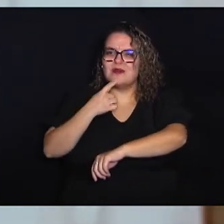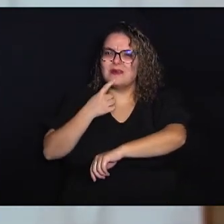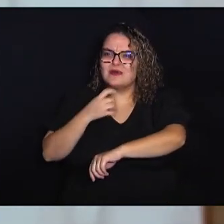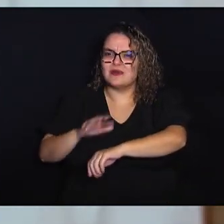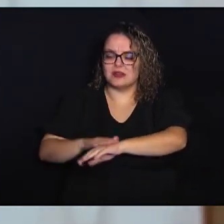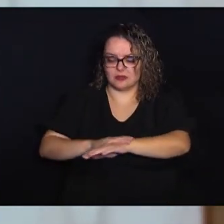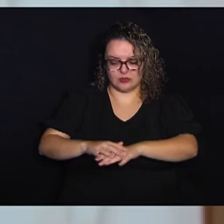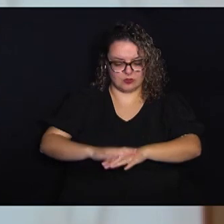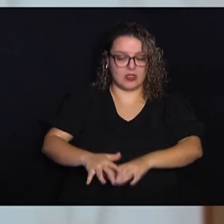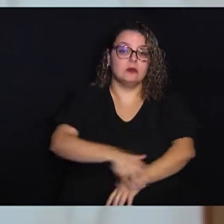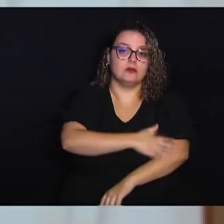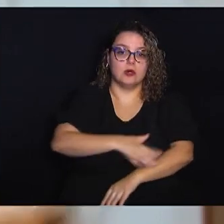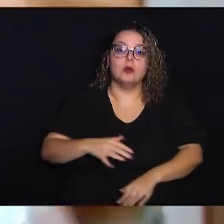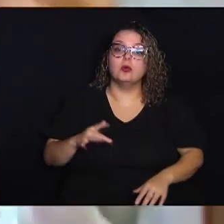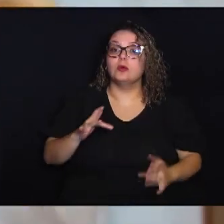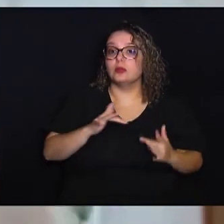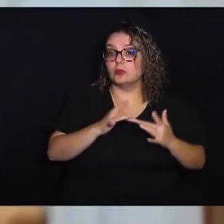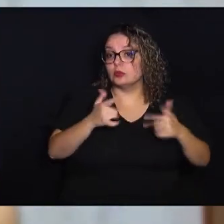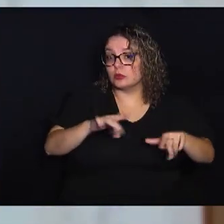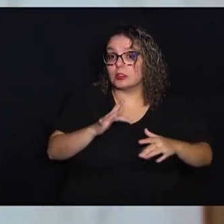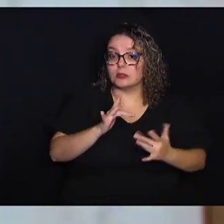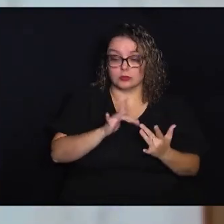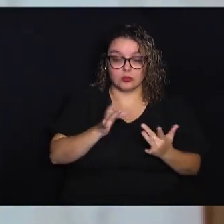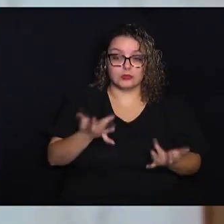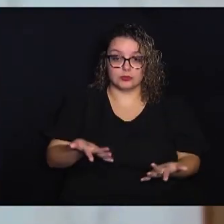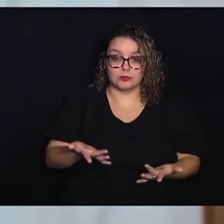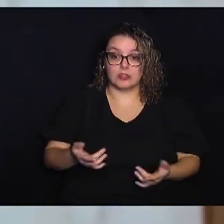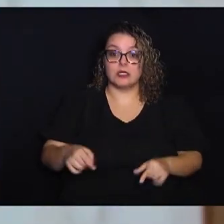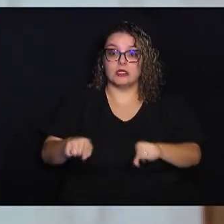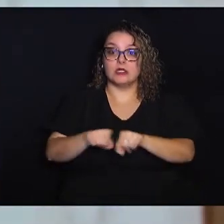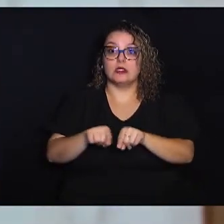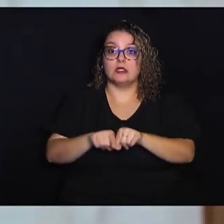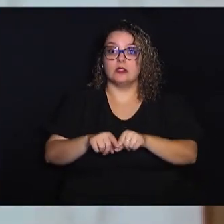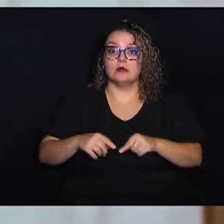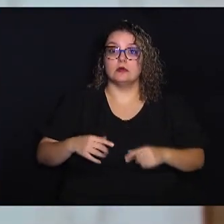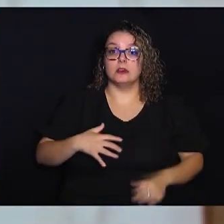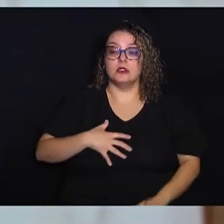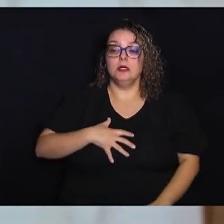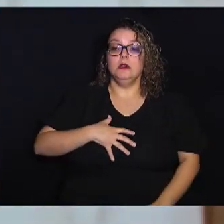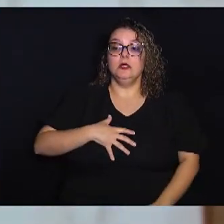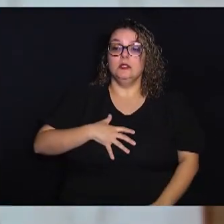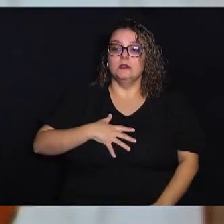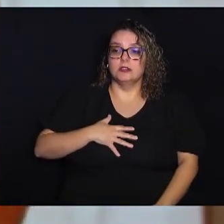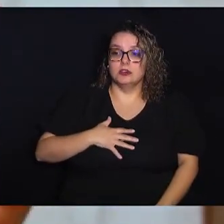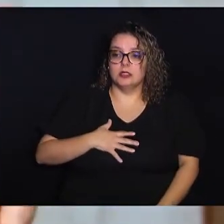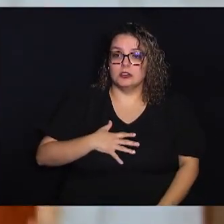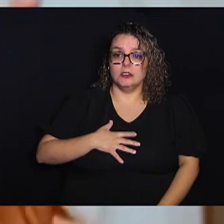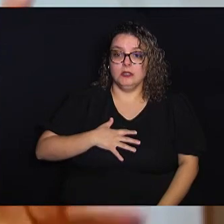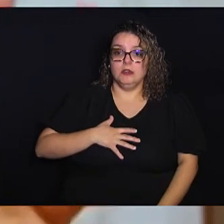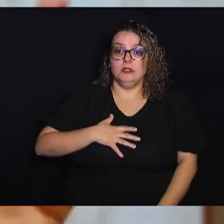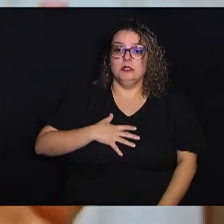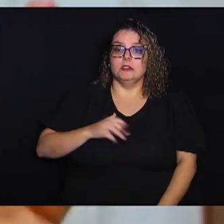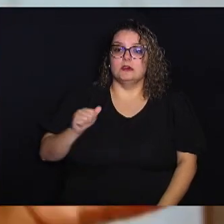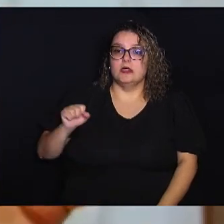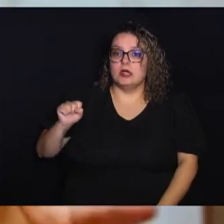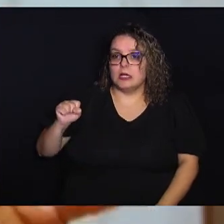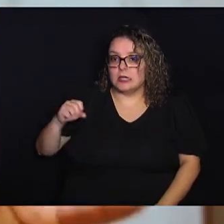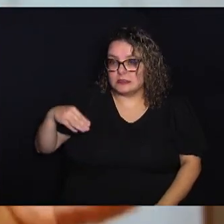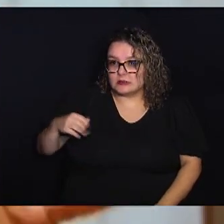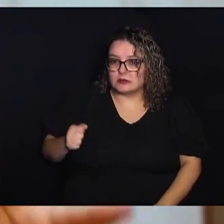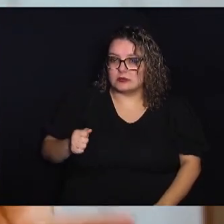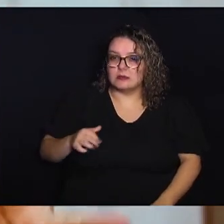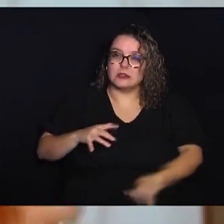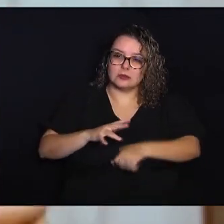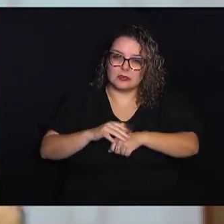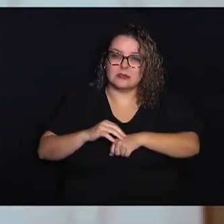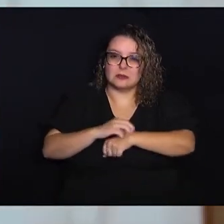mão, no braço, no lugar onde encostou. E também pode vir acompanhado da asma, que é como se fosse uma doença alérgica, que só para